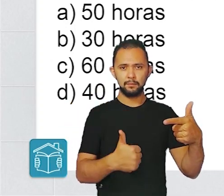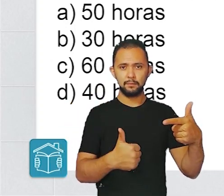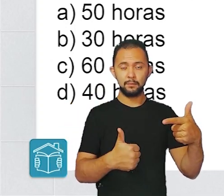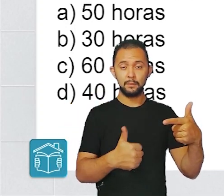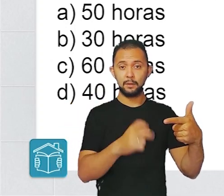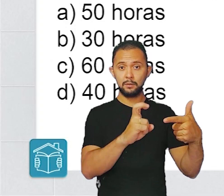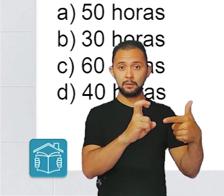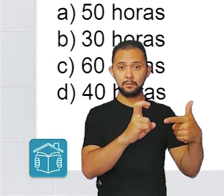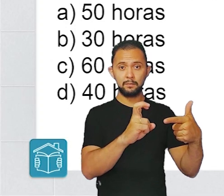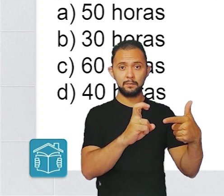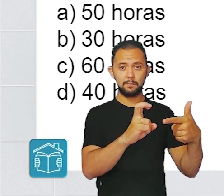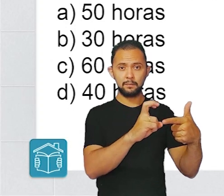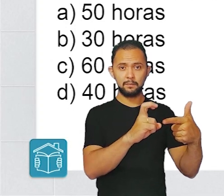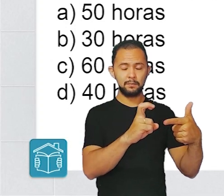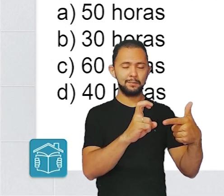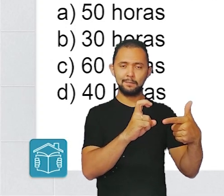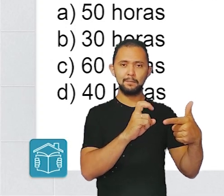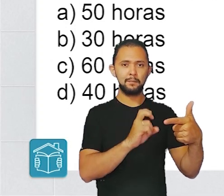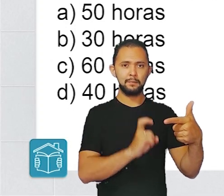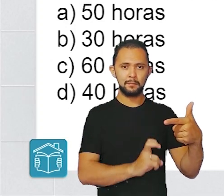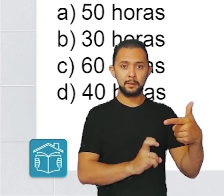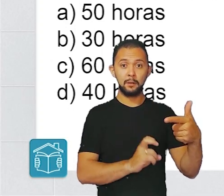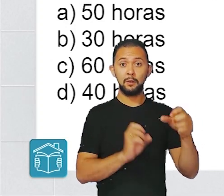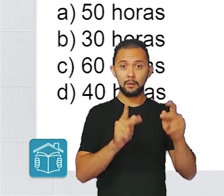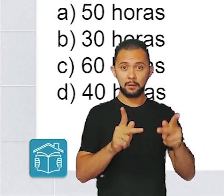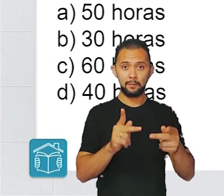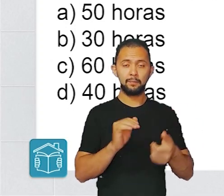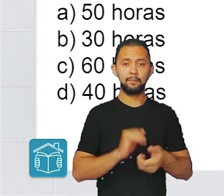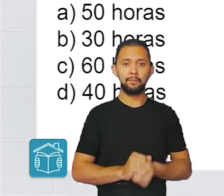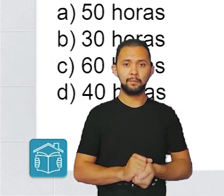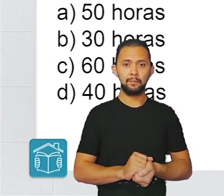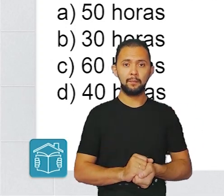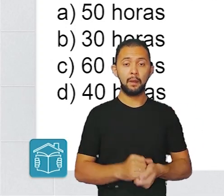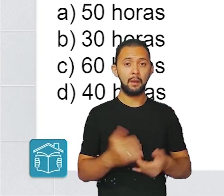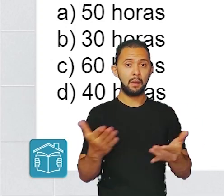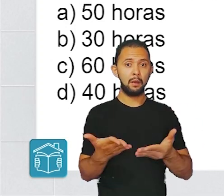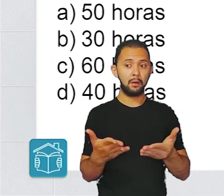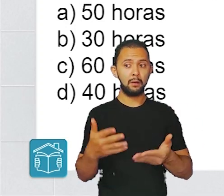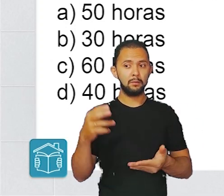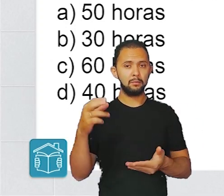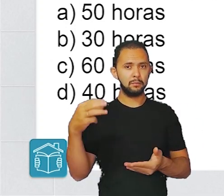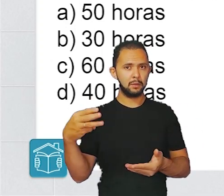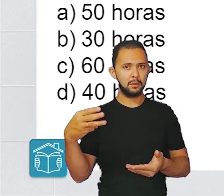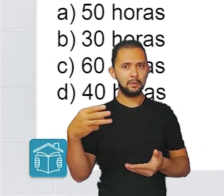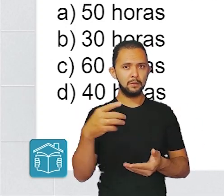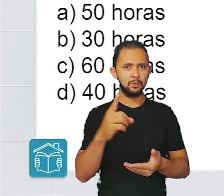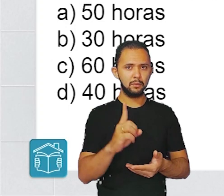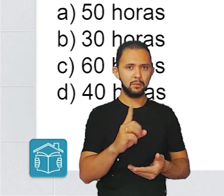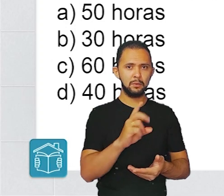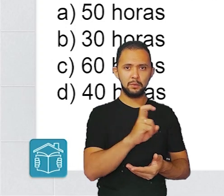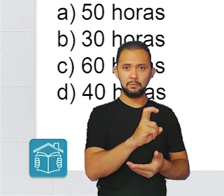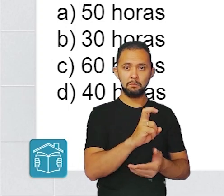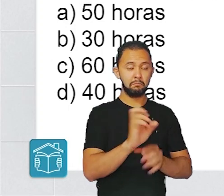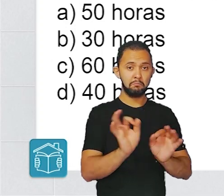E 5 dividido por 2 não dá, só repete o 5. Agora, desses números que sobrou, nenhum deles é divisível